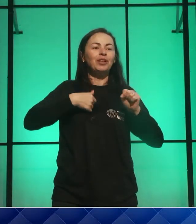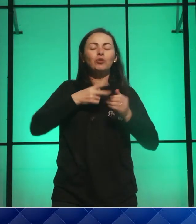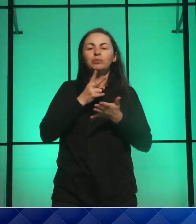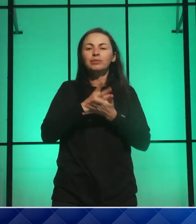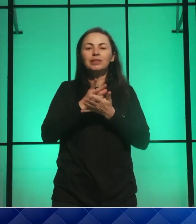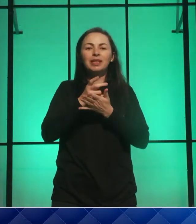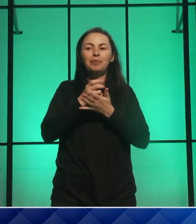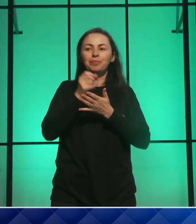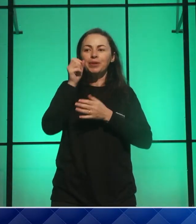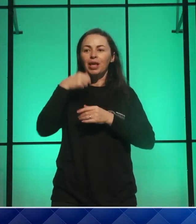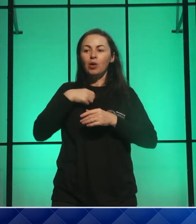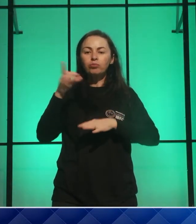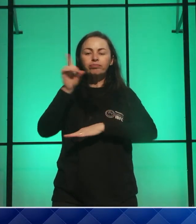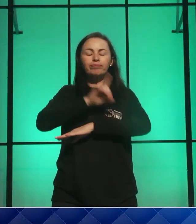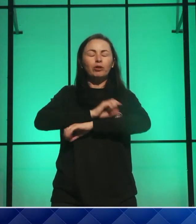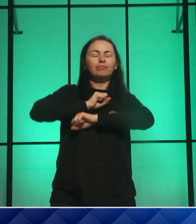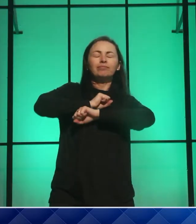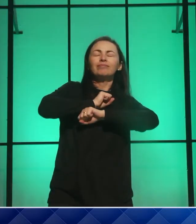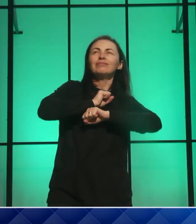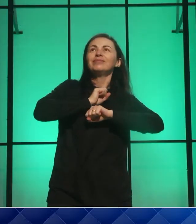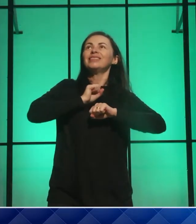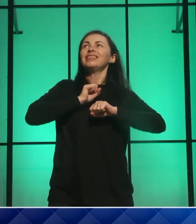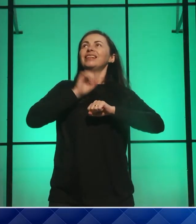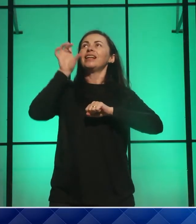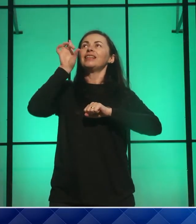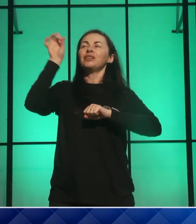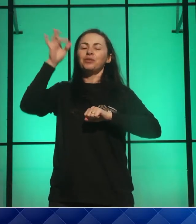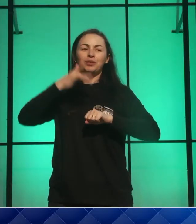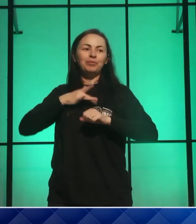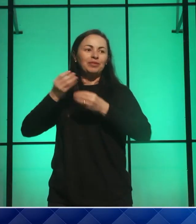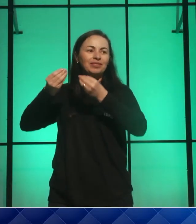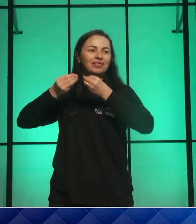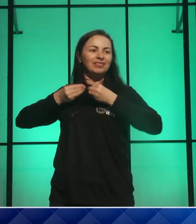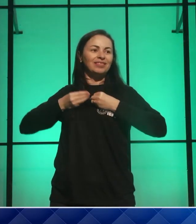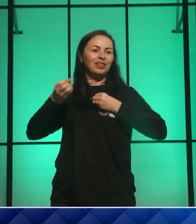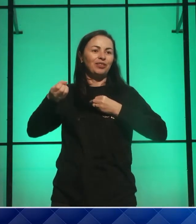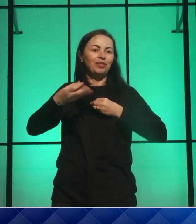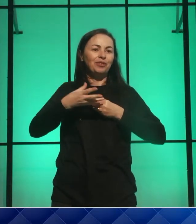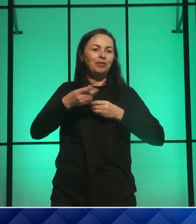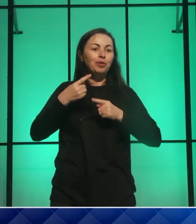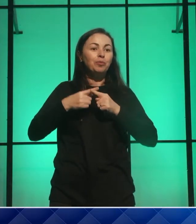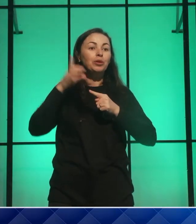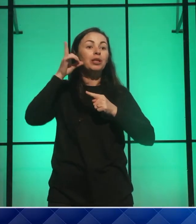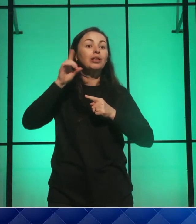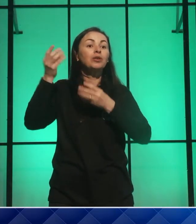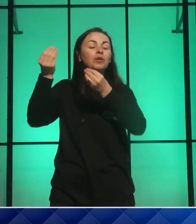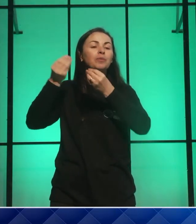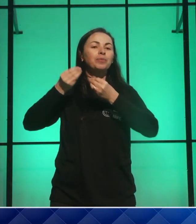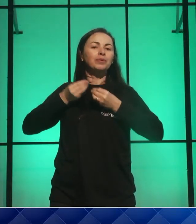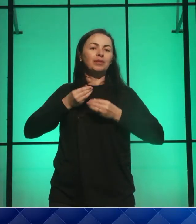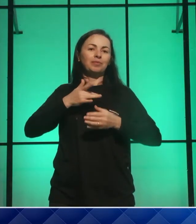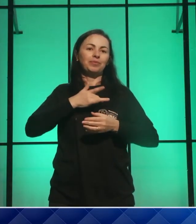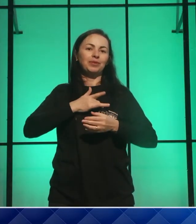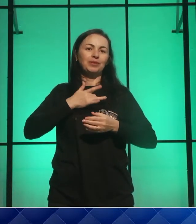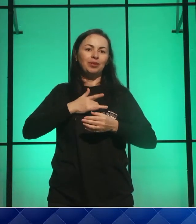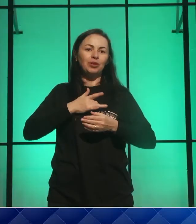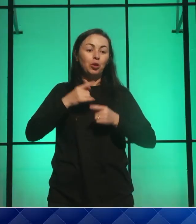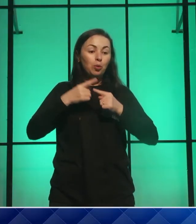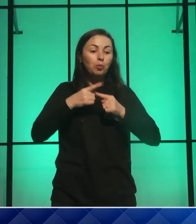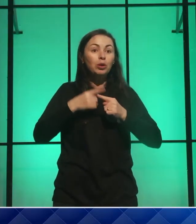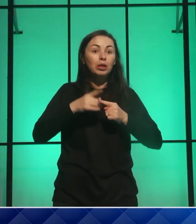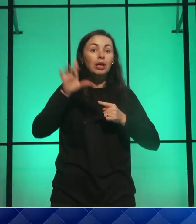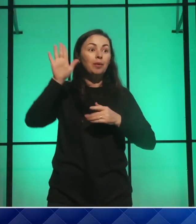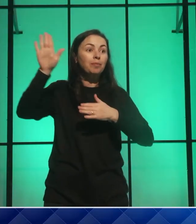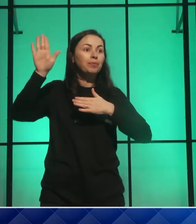tratar como nós merecemos, mas Ele vai nos tratar segundo a sua misericórdia. Ele